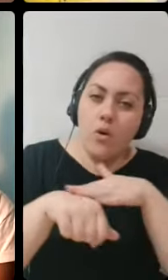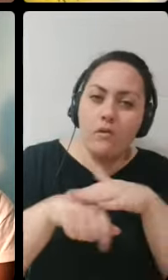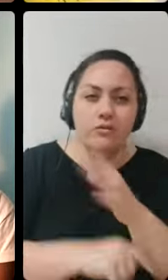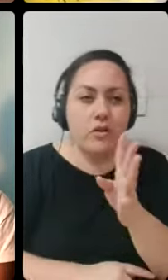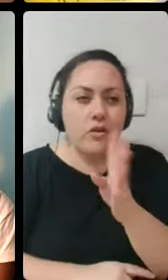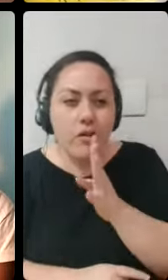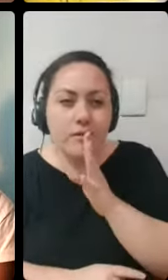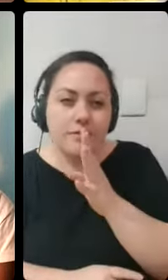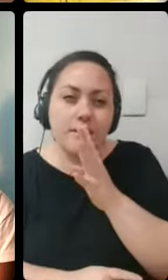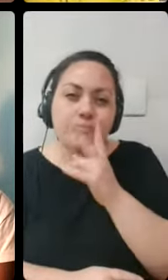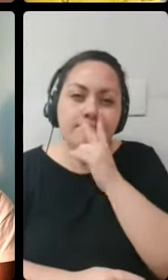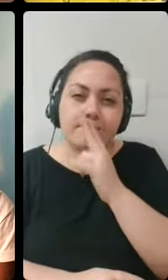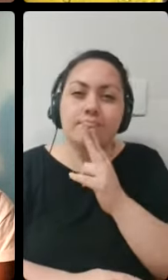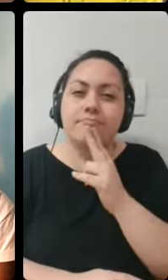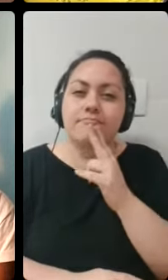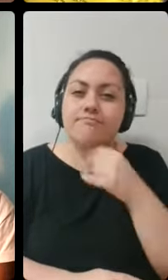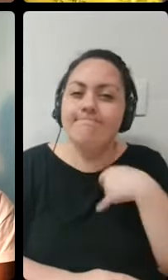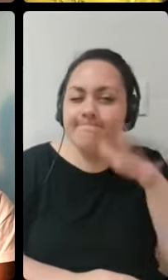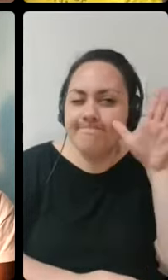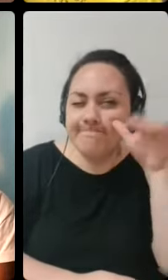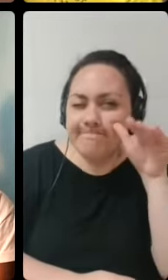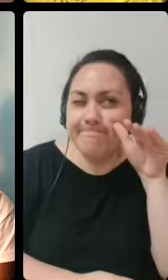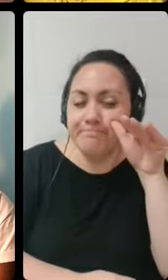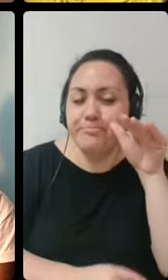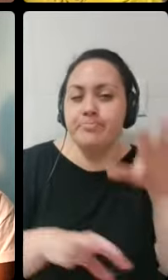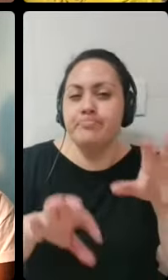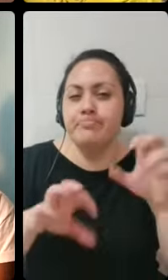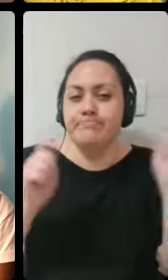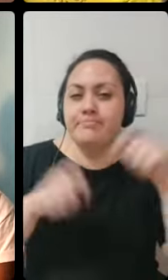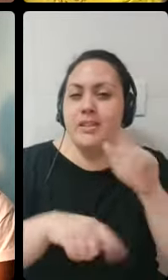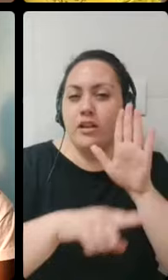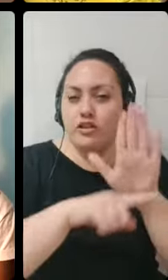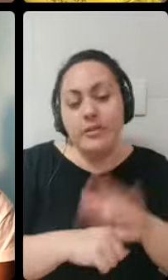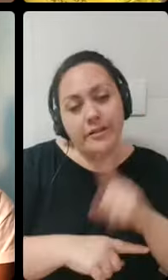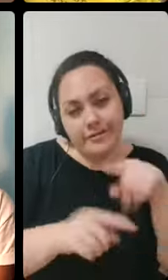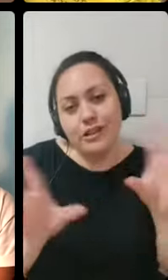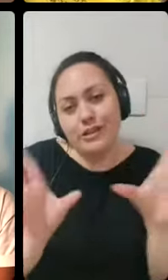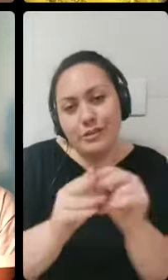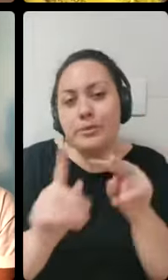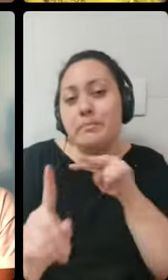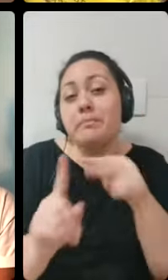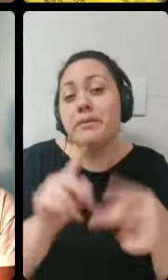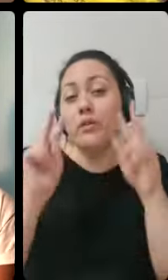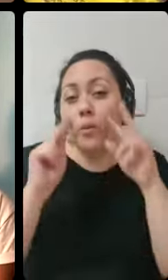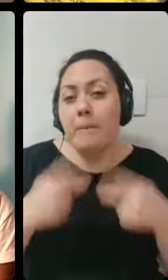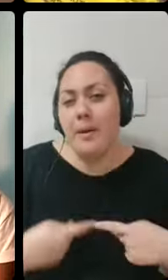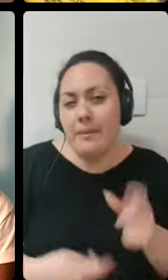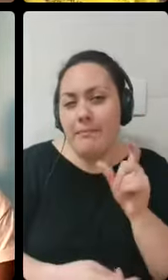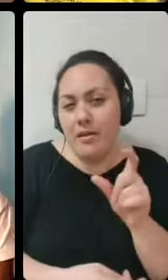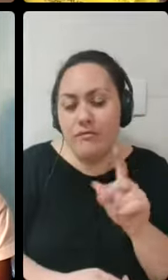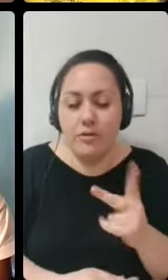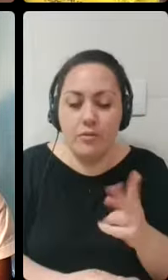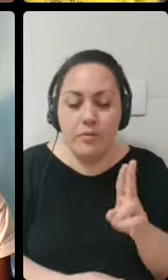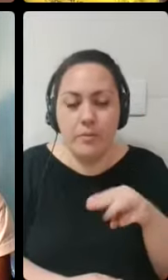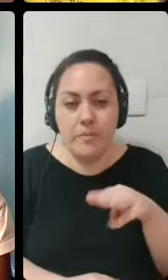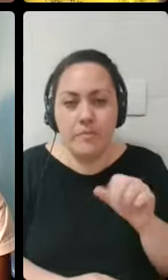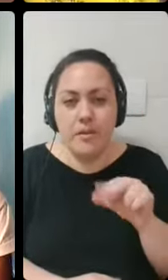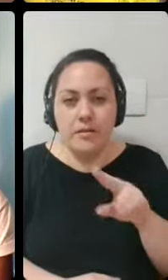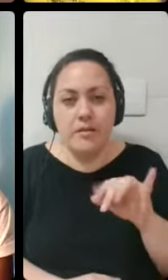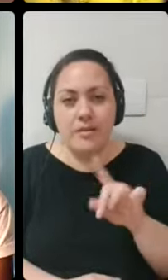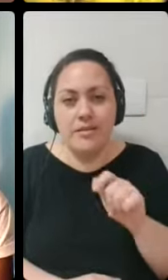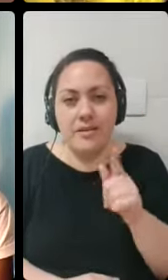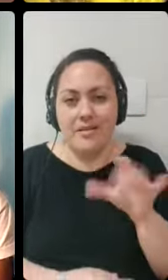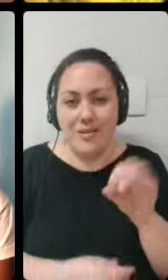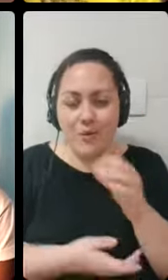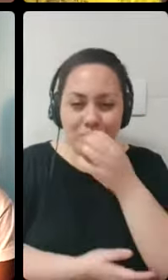resumindo, é humanização. Lindo, Domênica. É bem difícil resumir em poucas